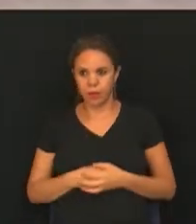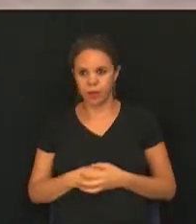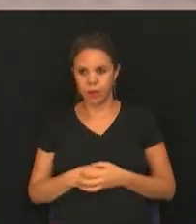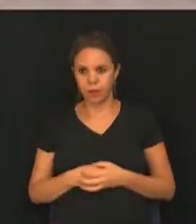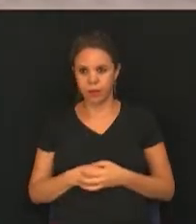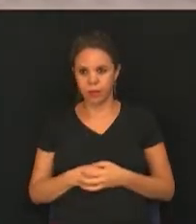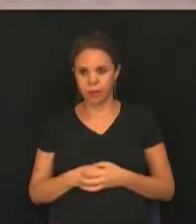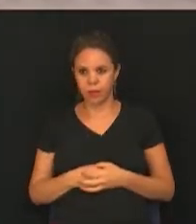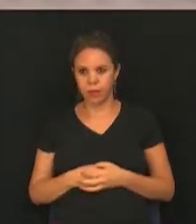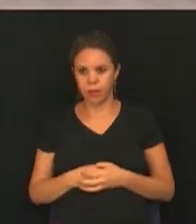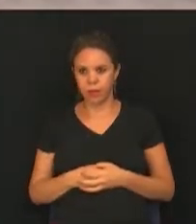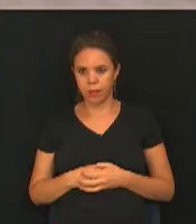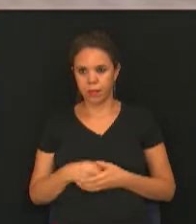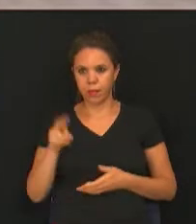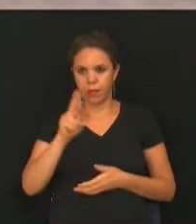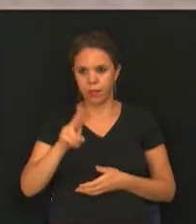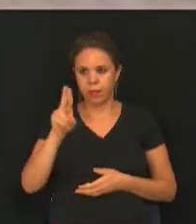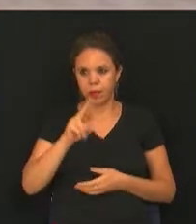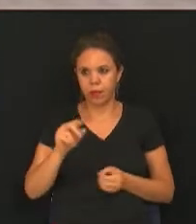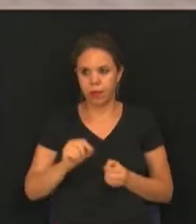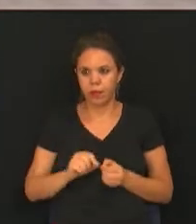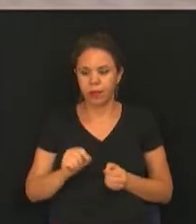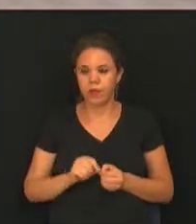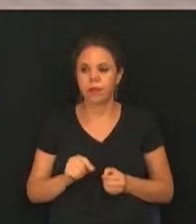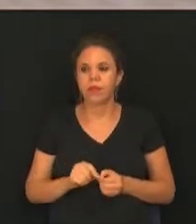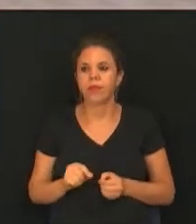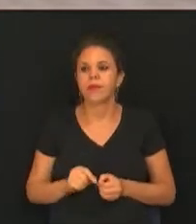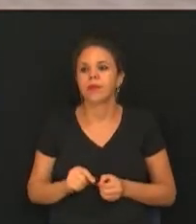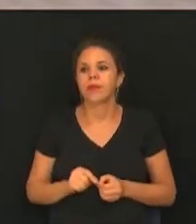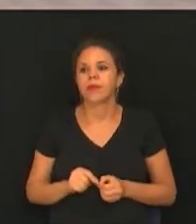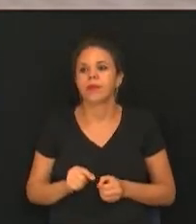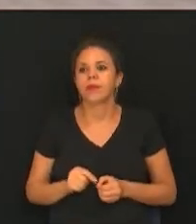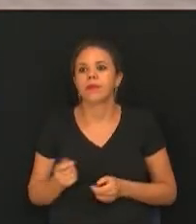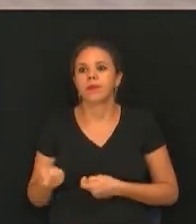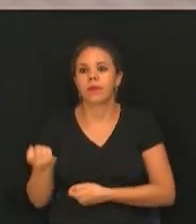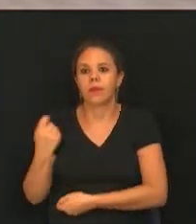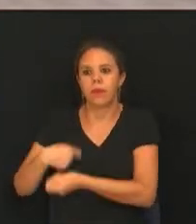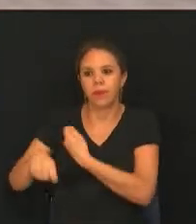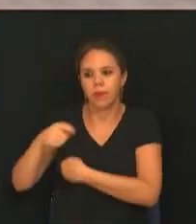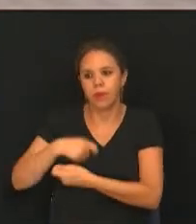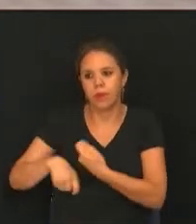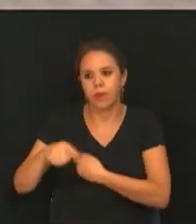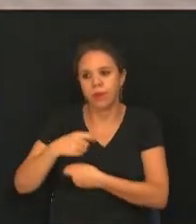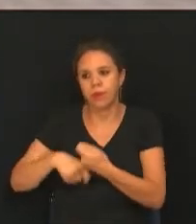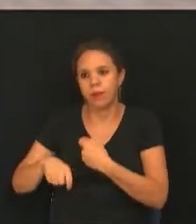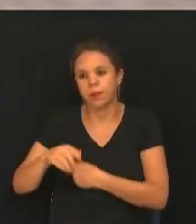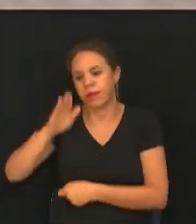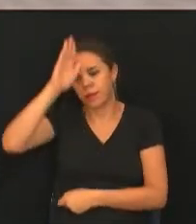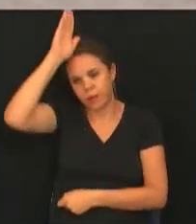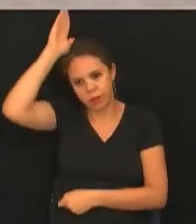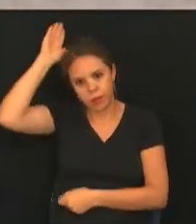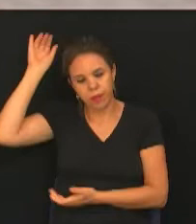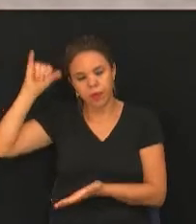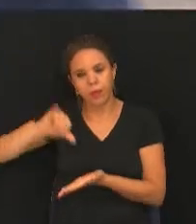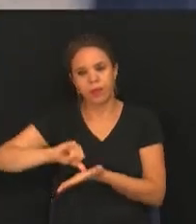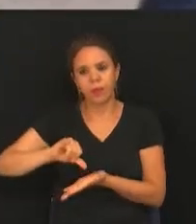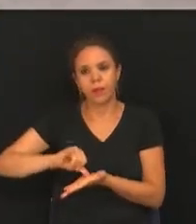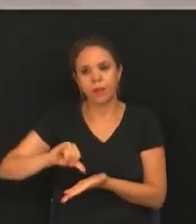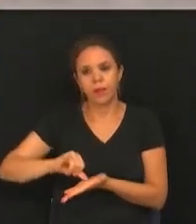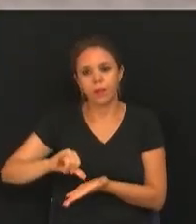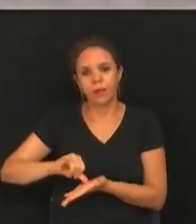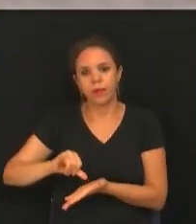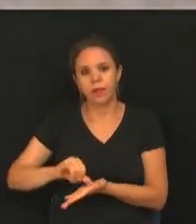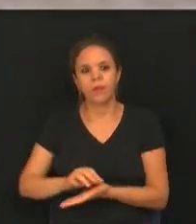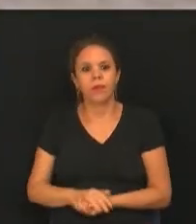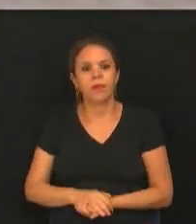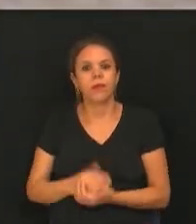onde a gente utiliza para fazer toda a parte administrativa do posto de bombeiro centro. Tenente, qual que